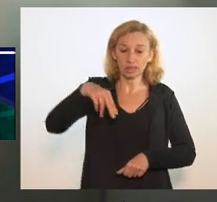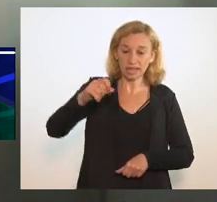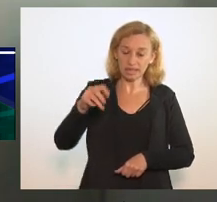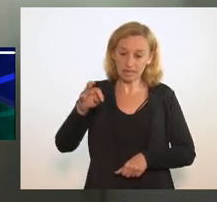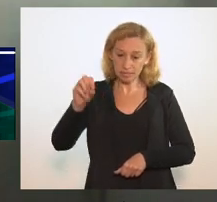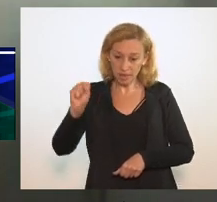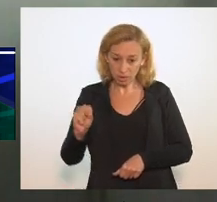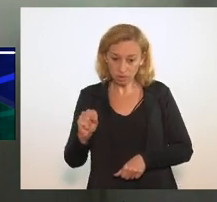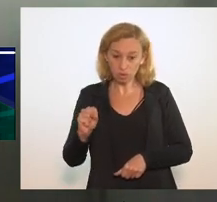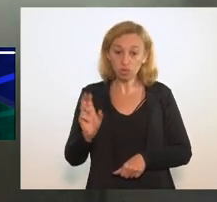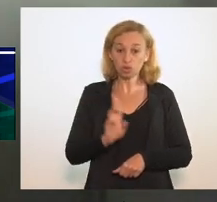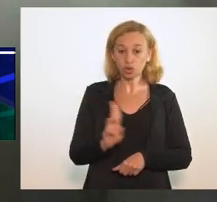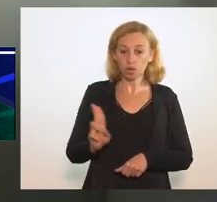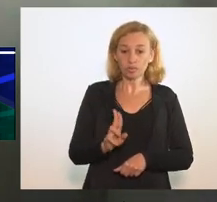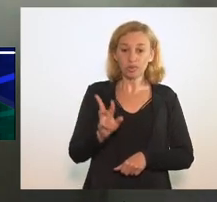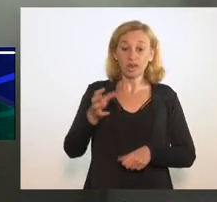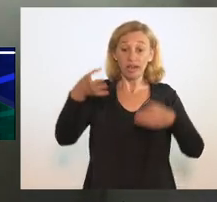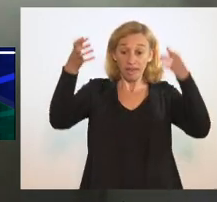Pelé.